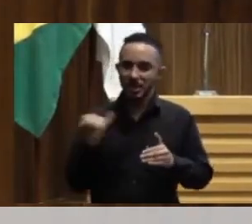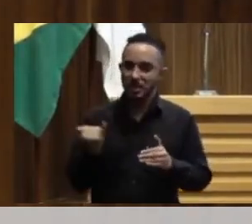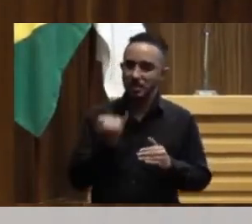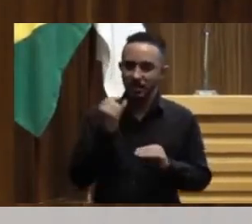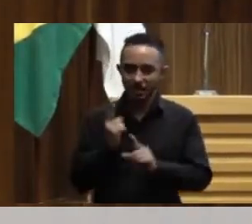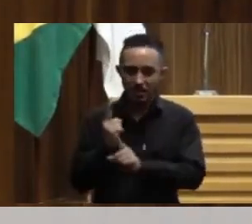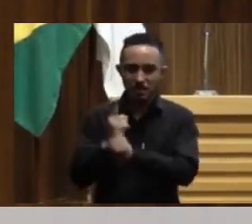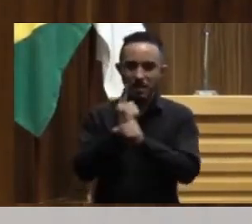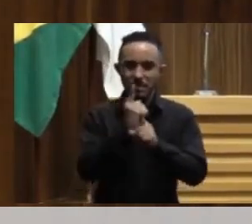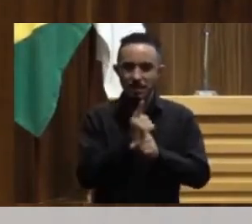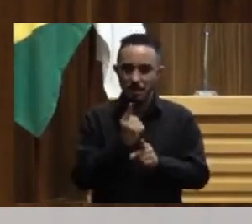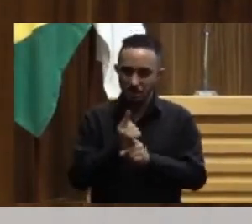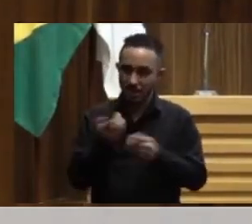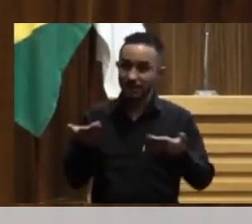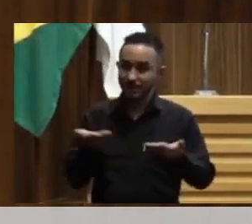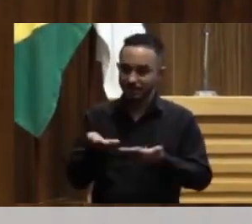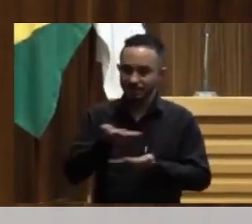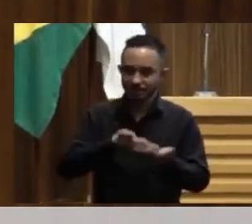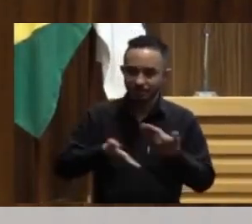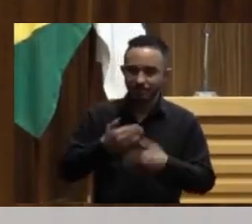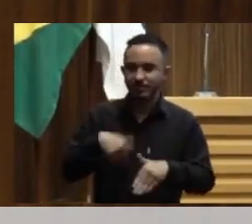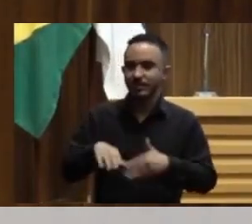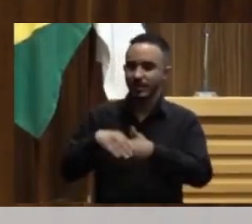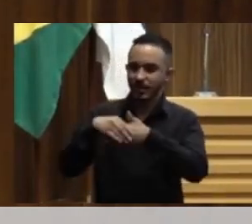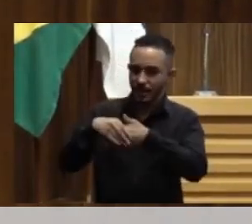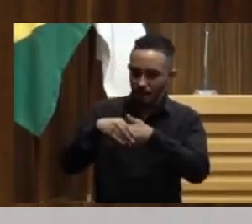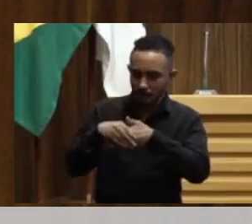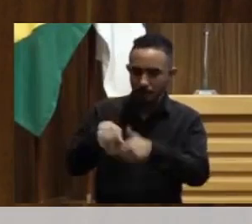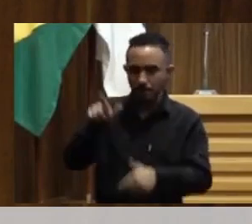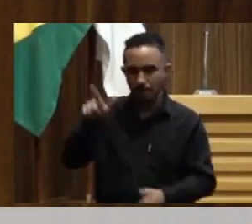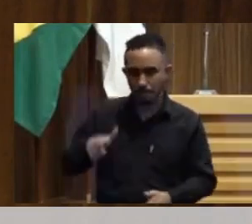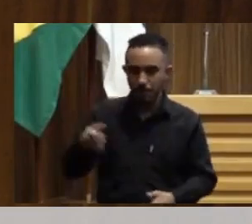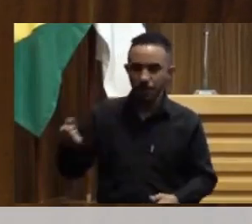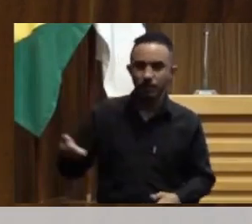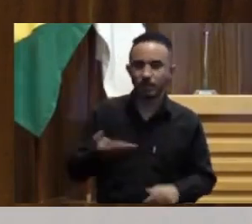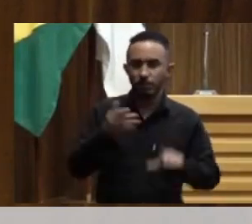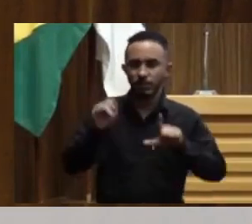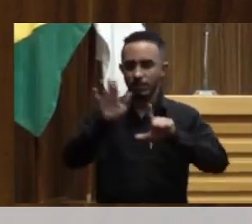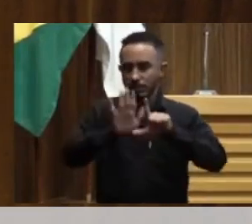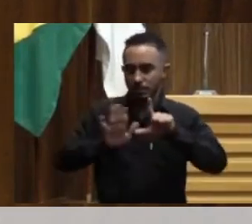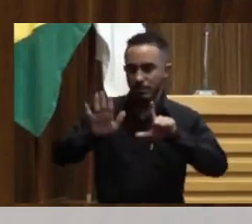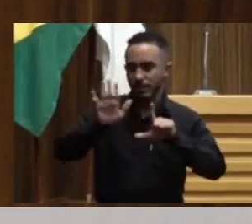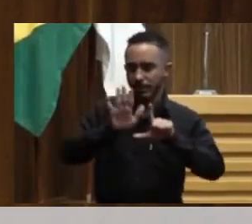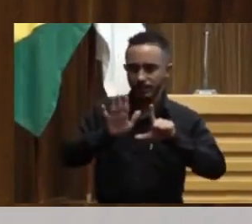encontro, e saudar, Aloysio, a nova plataforma,